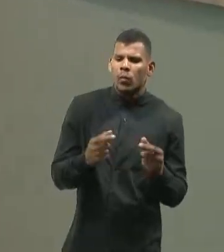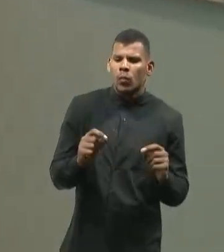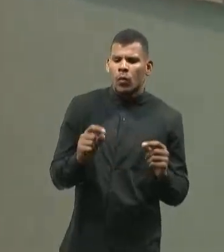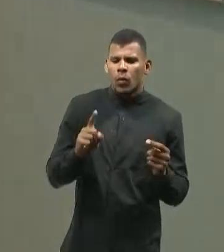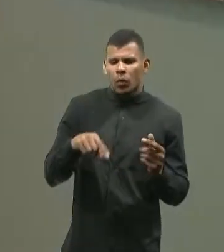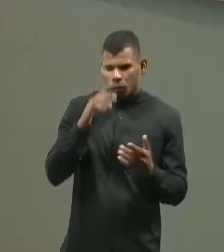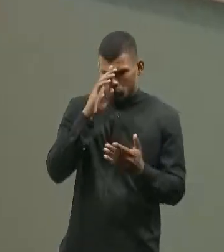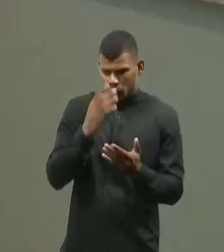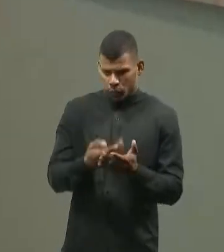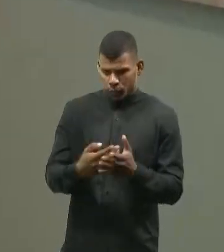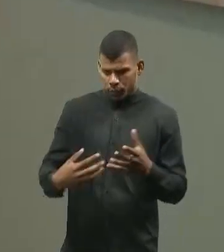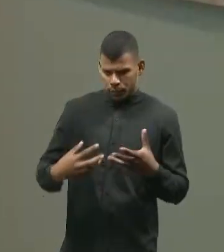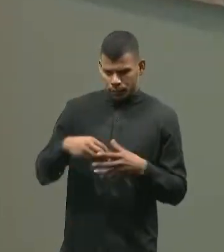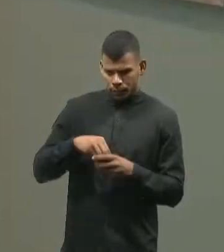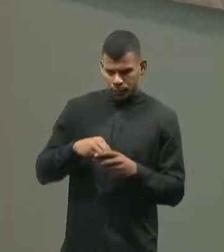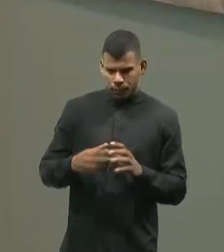é